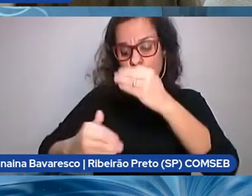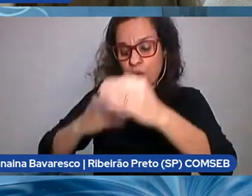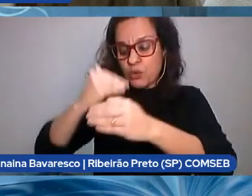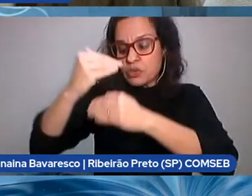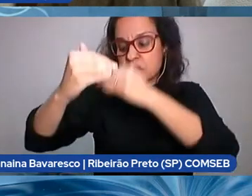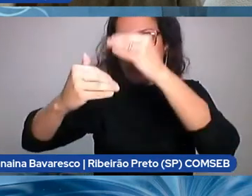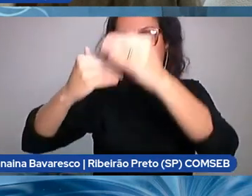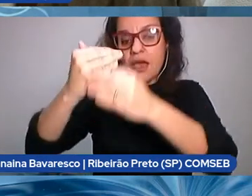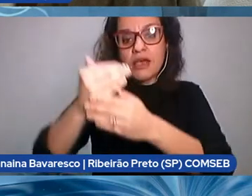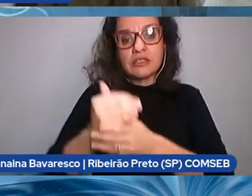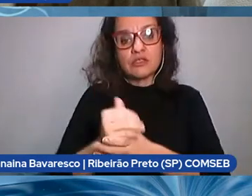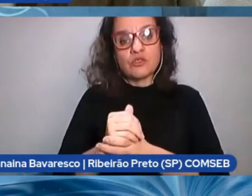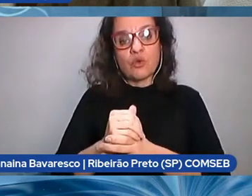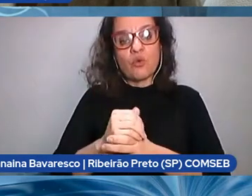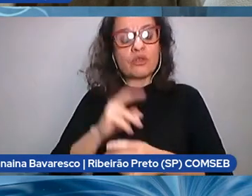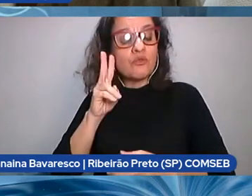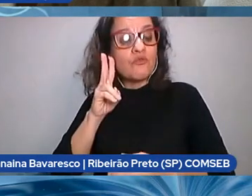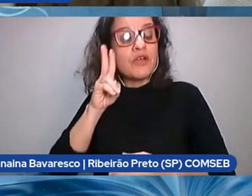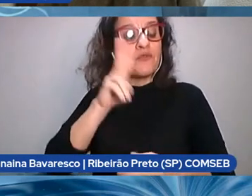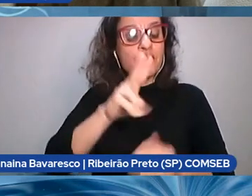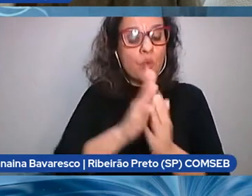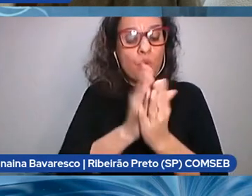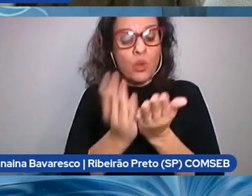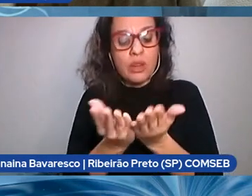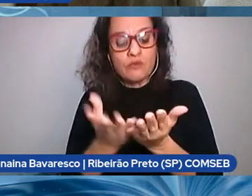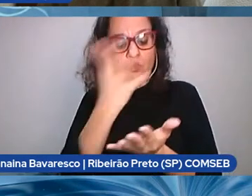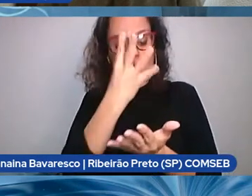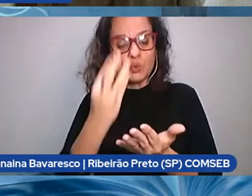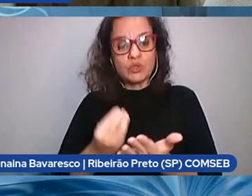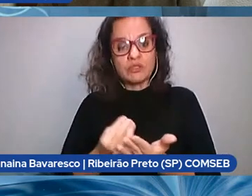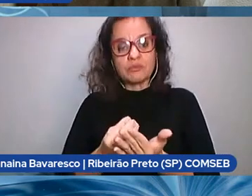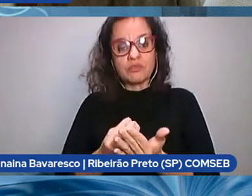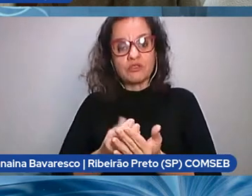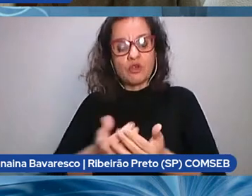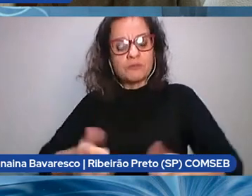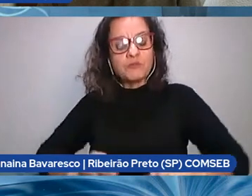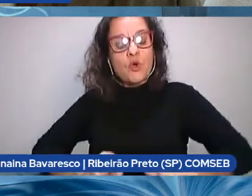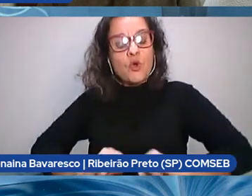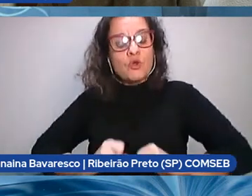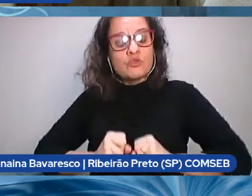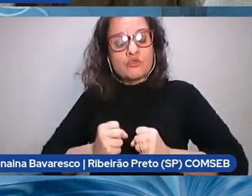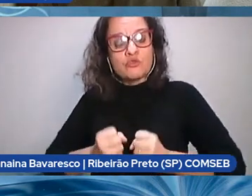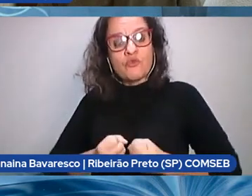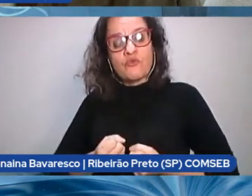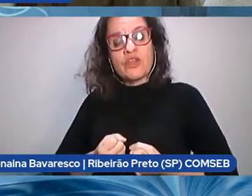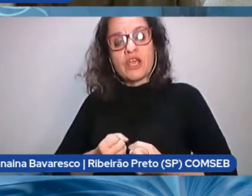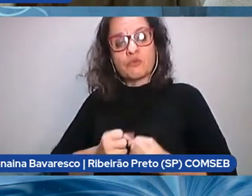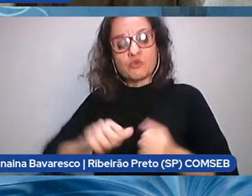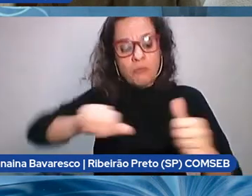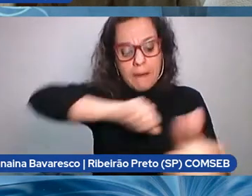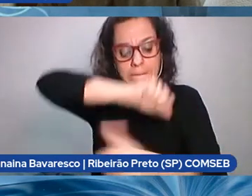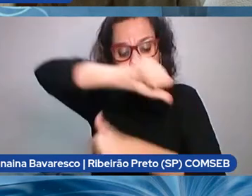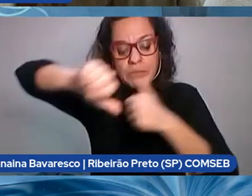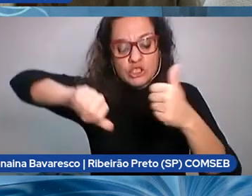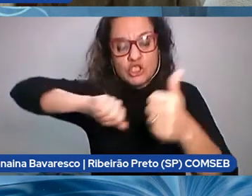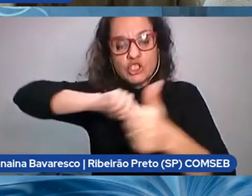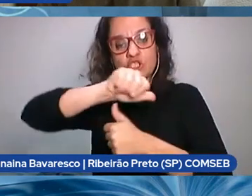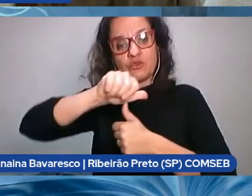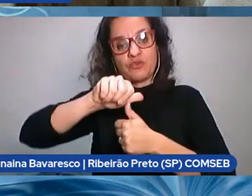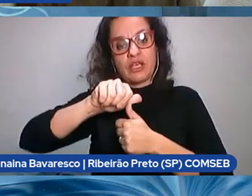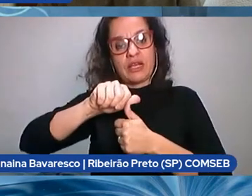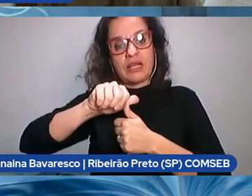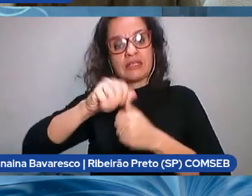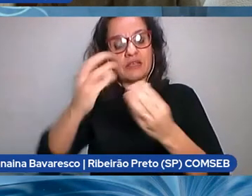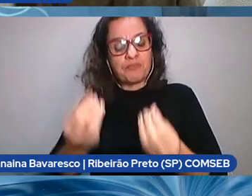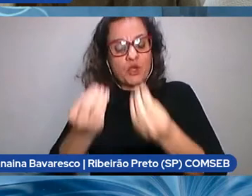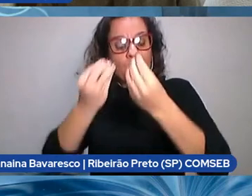evolutivo. Quando nós vamos ver lá o Livro dos Espíritos, ele diz que nós sofremos uma mutação e nos é